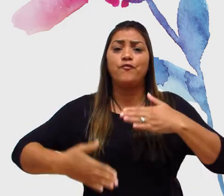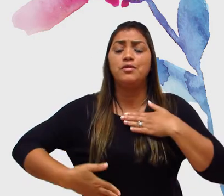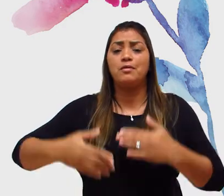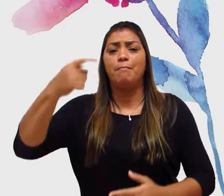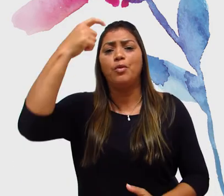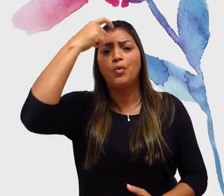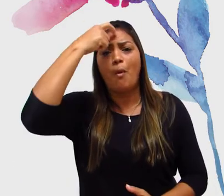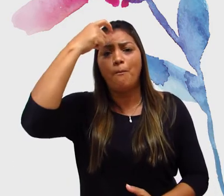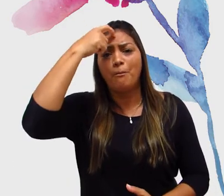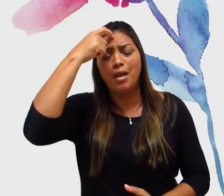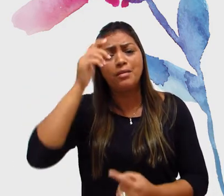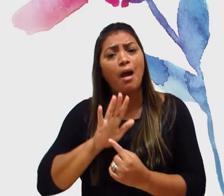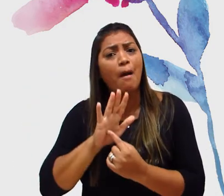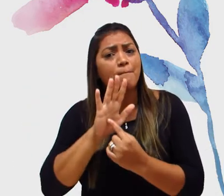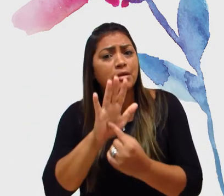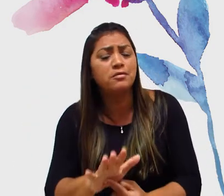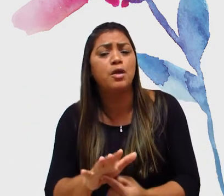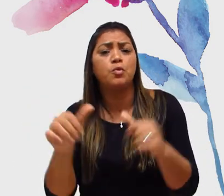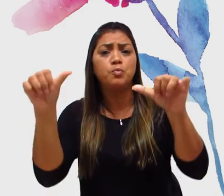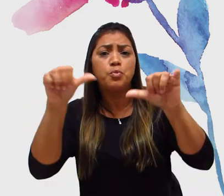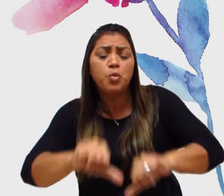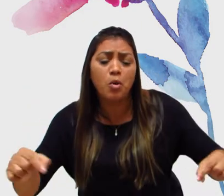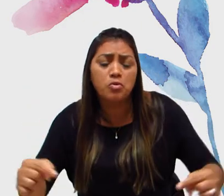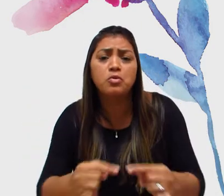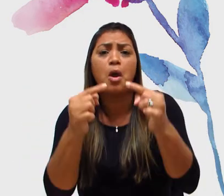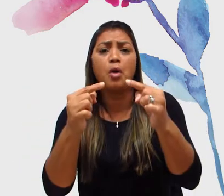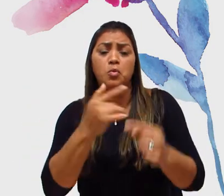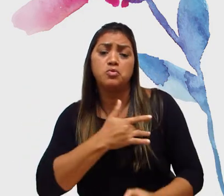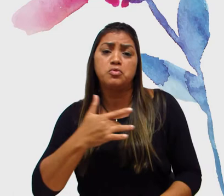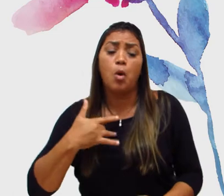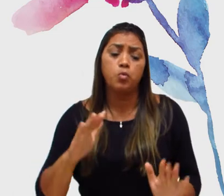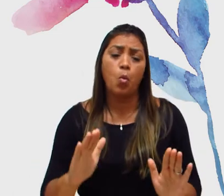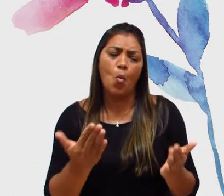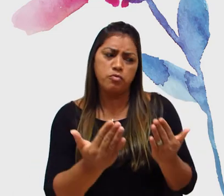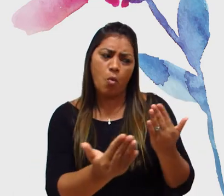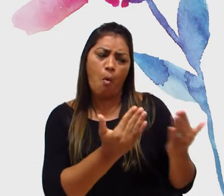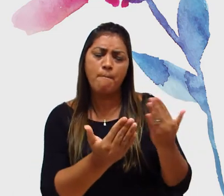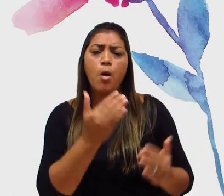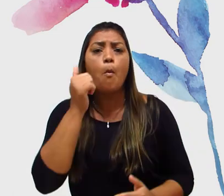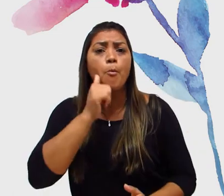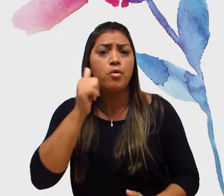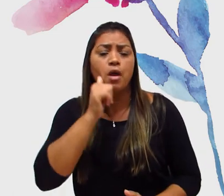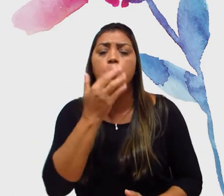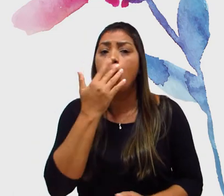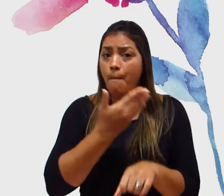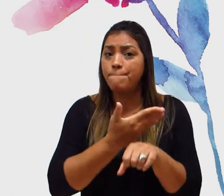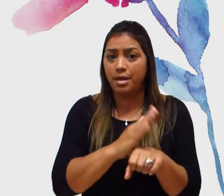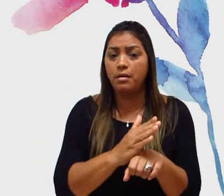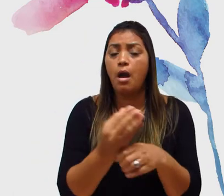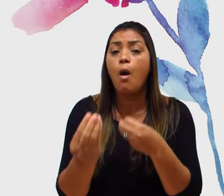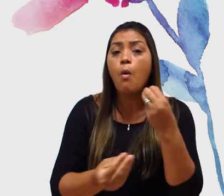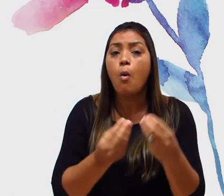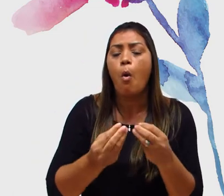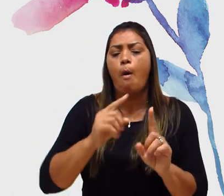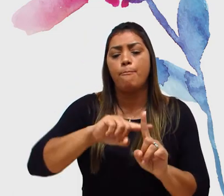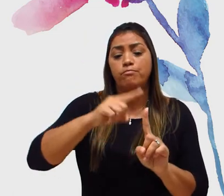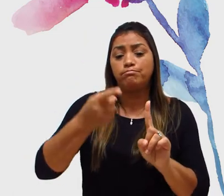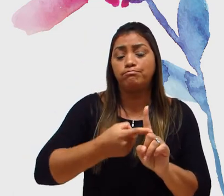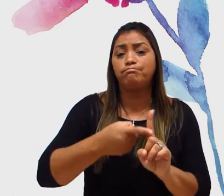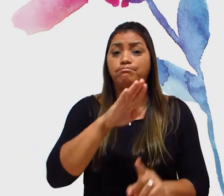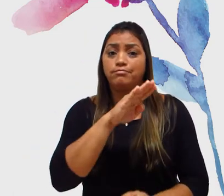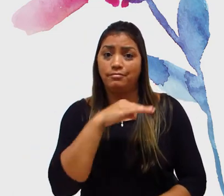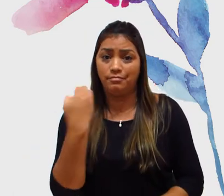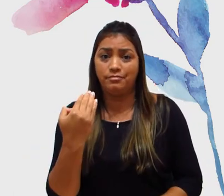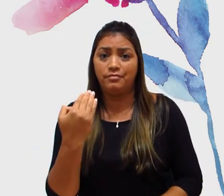e apresenta os piores indicadores de saúde quando comparados com as mulheres brancas, como na